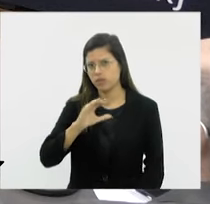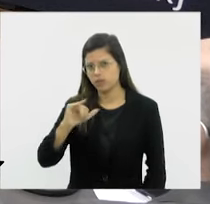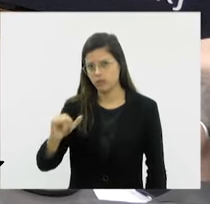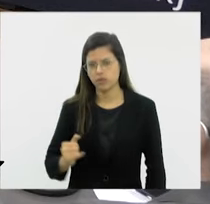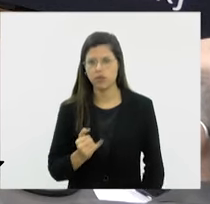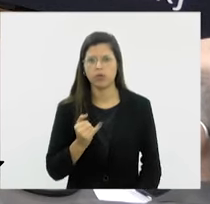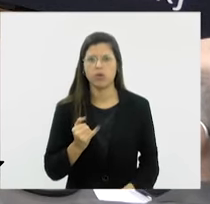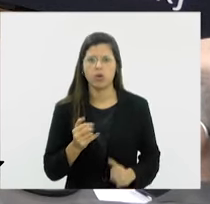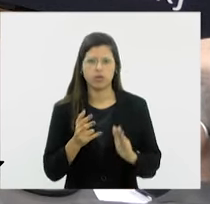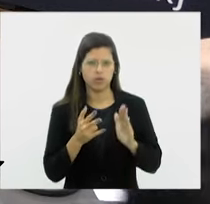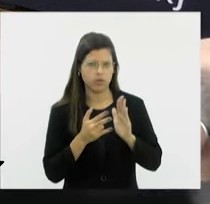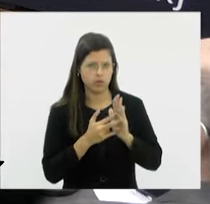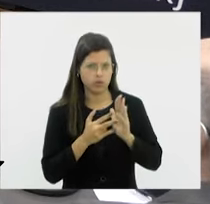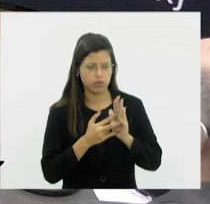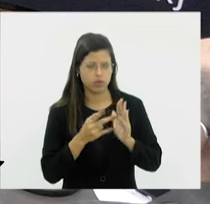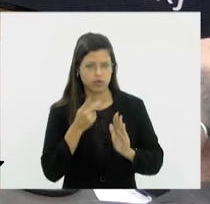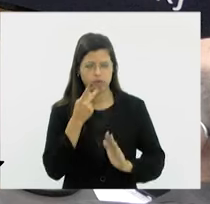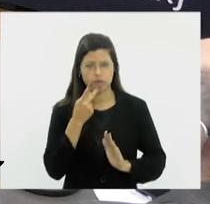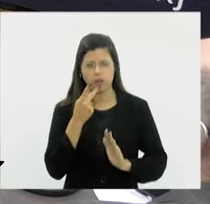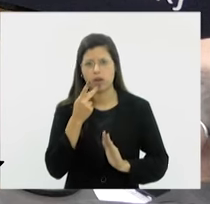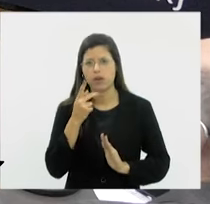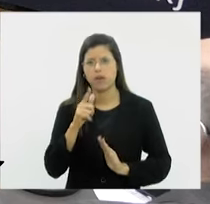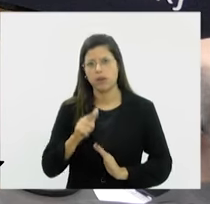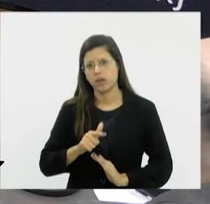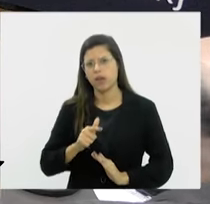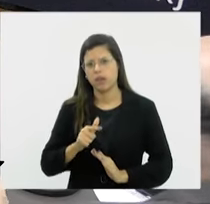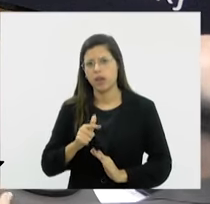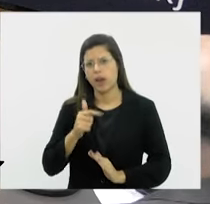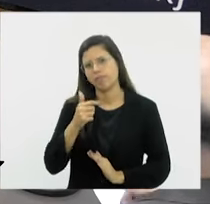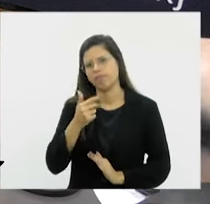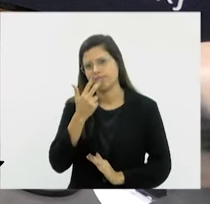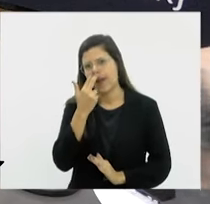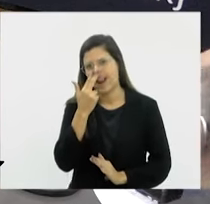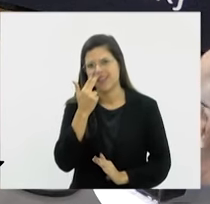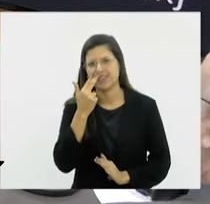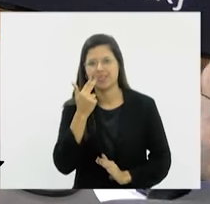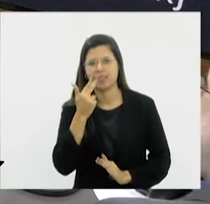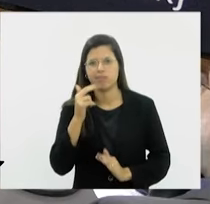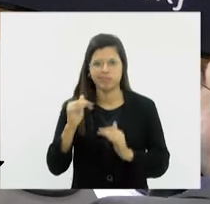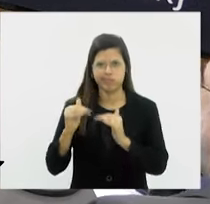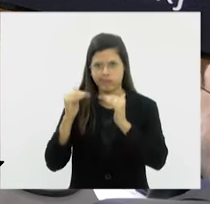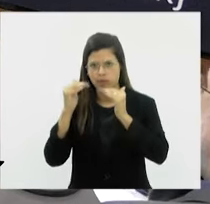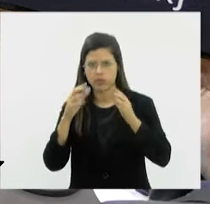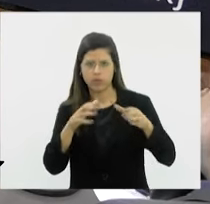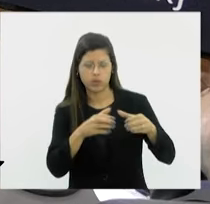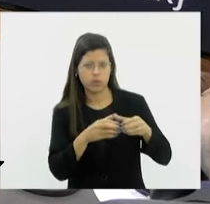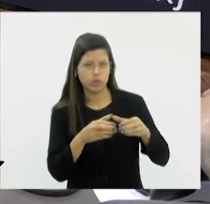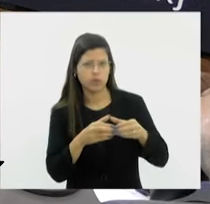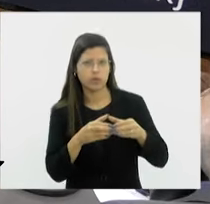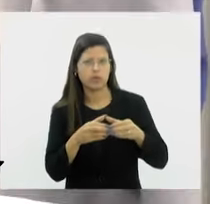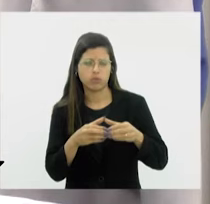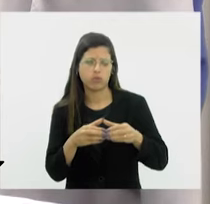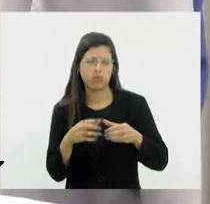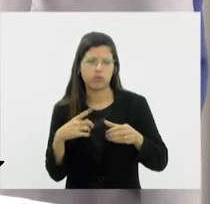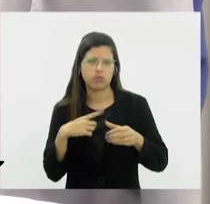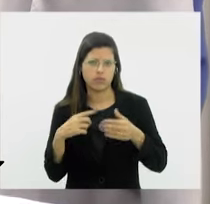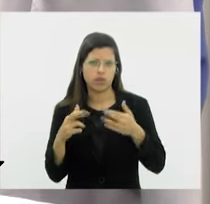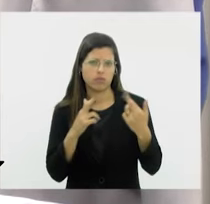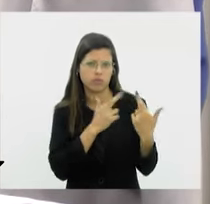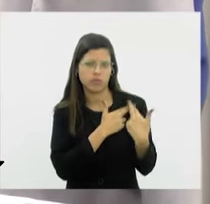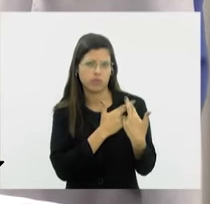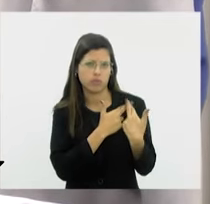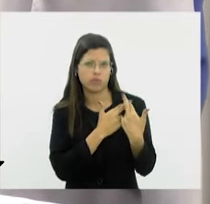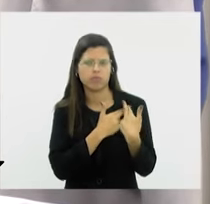próprio regimento fala, que é a mãe das comissões e tem o dever de zelar sobre o